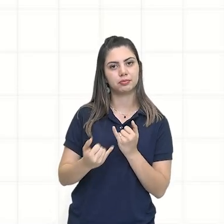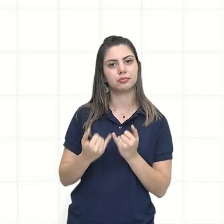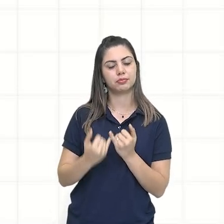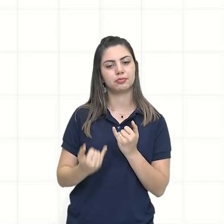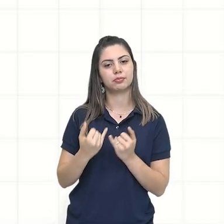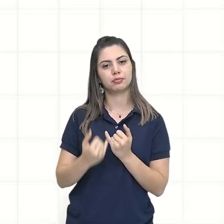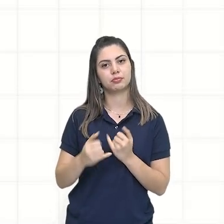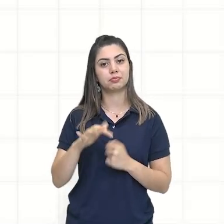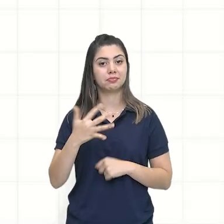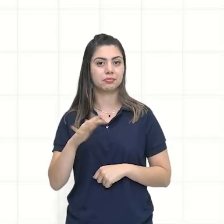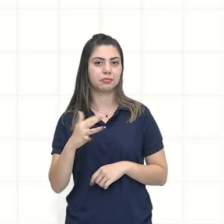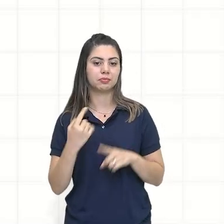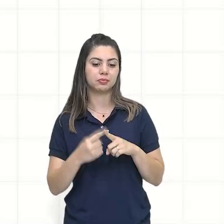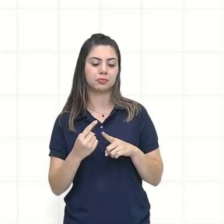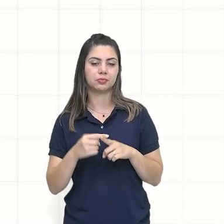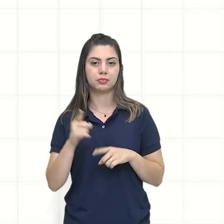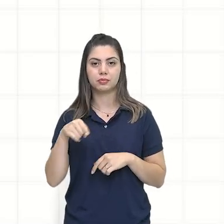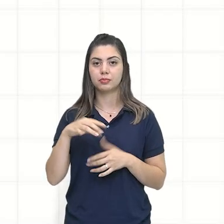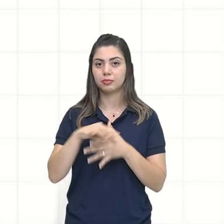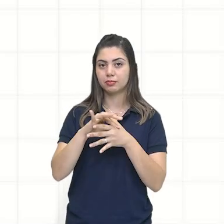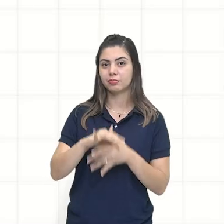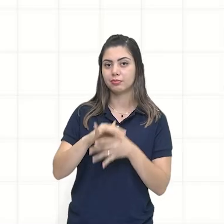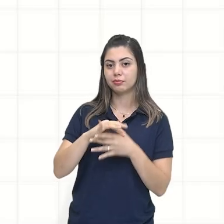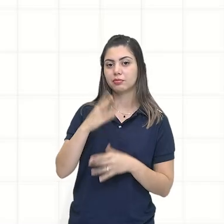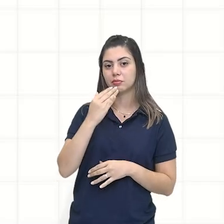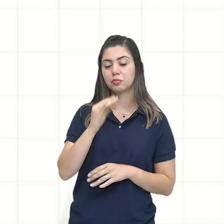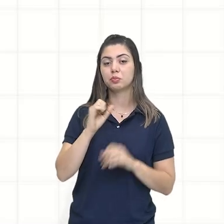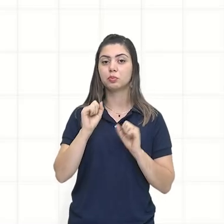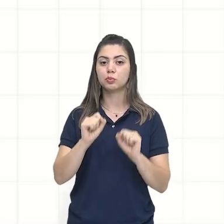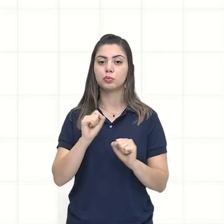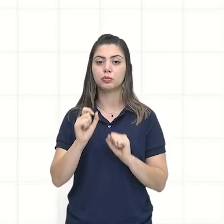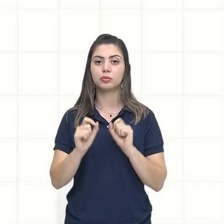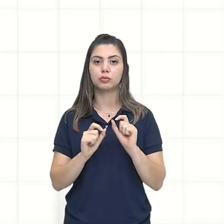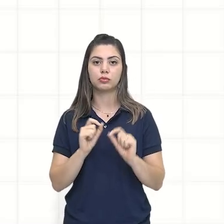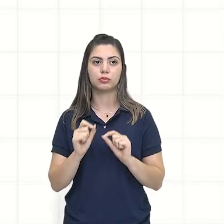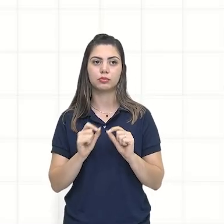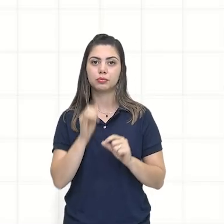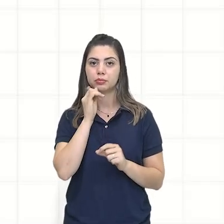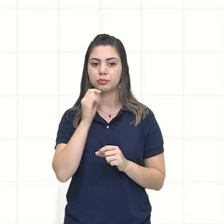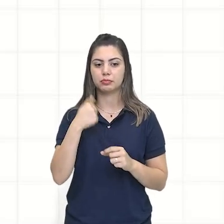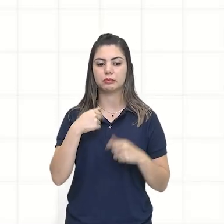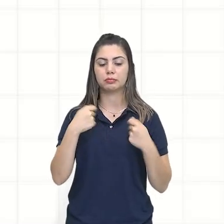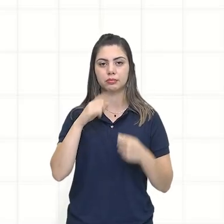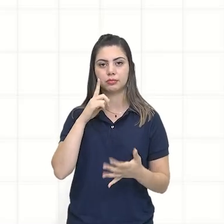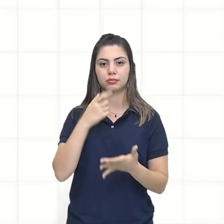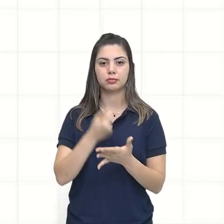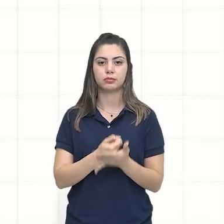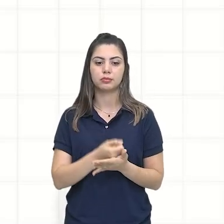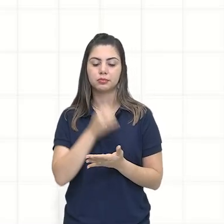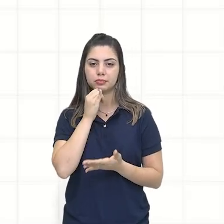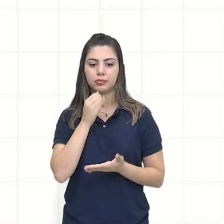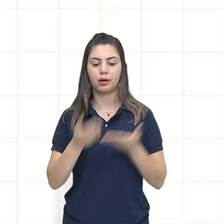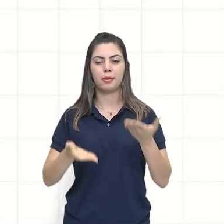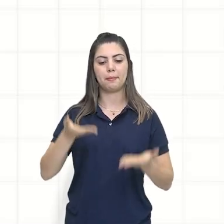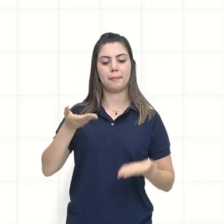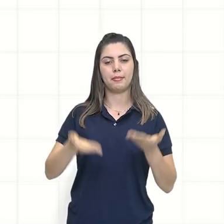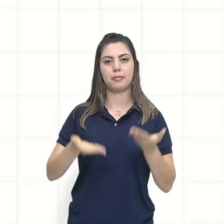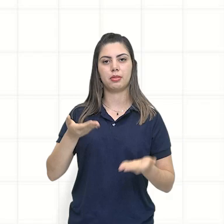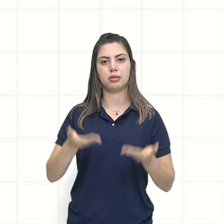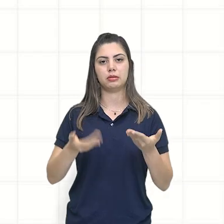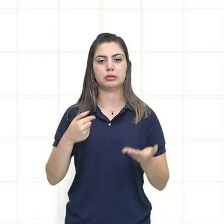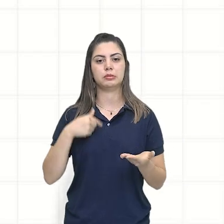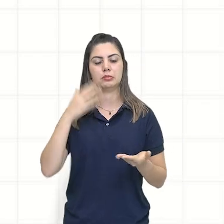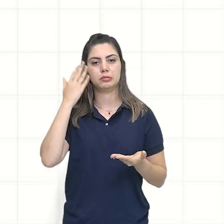né, com alimento, com carne ali, poderia até, no caso de uma tomada de decisão, tu não vai pegar a balança lá e dizer exatamente